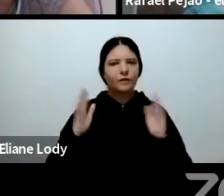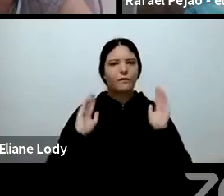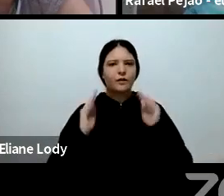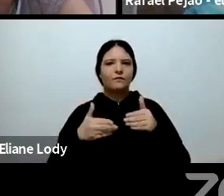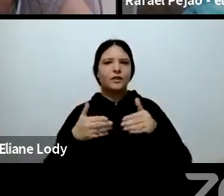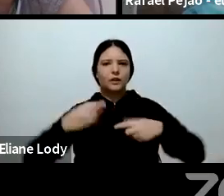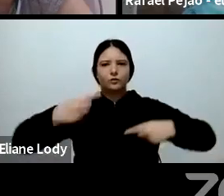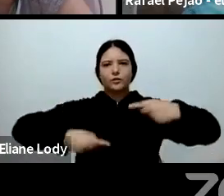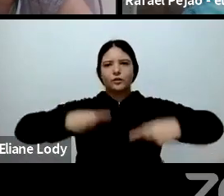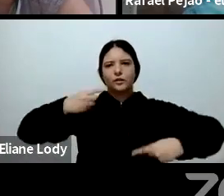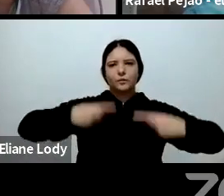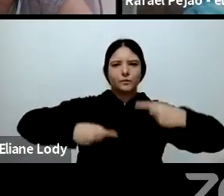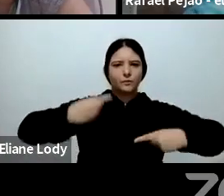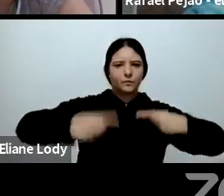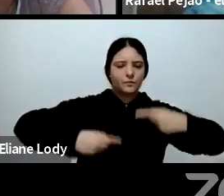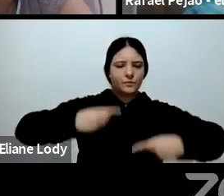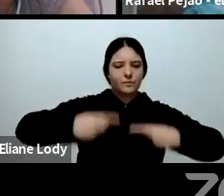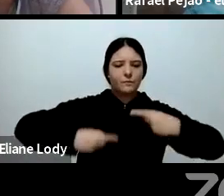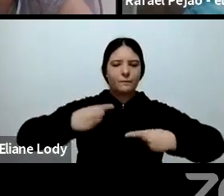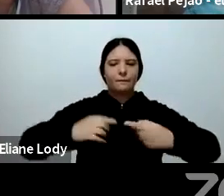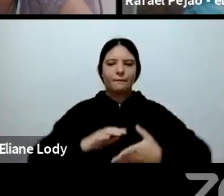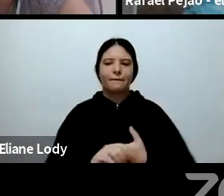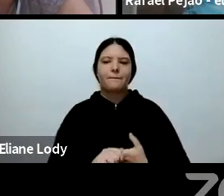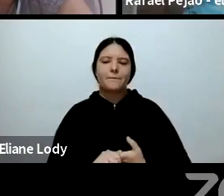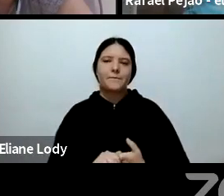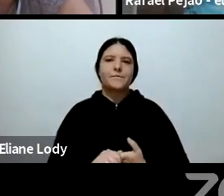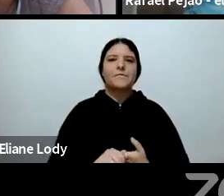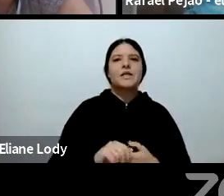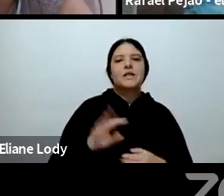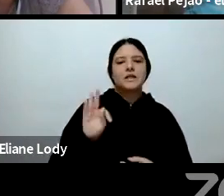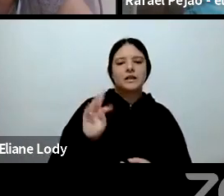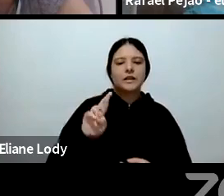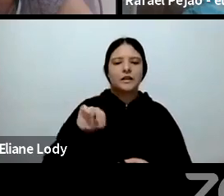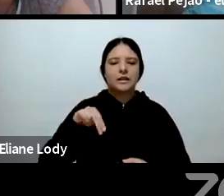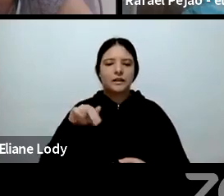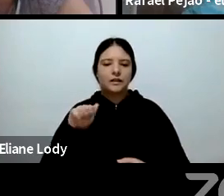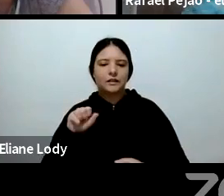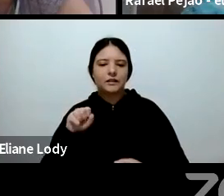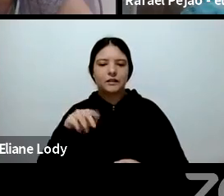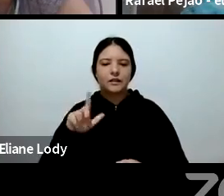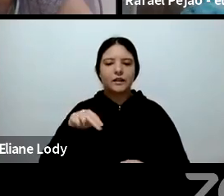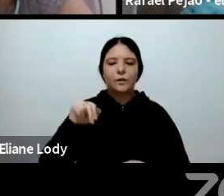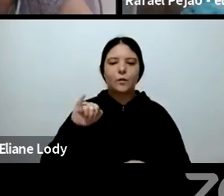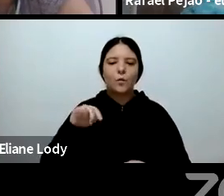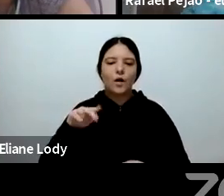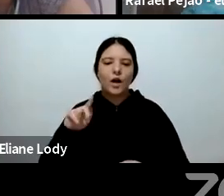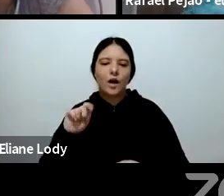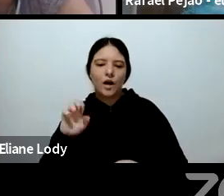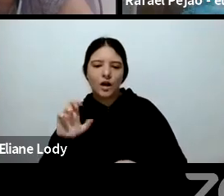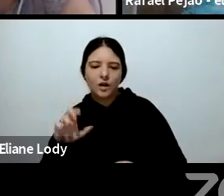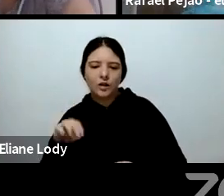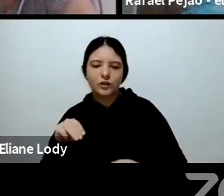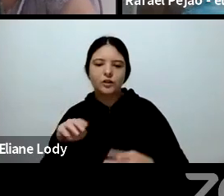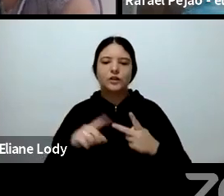sobre, né, translinguagens, né, o debate sobre transidiomaticidades,